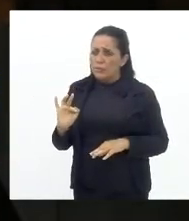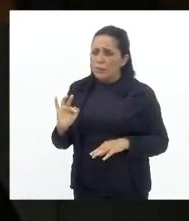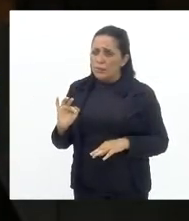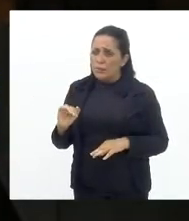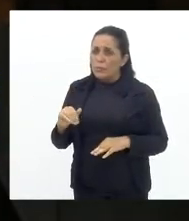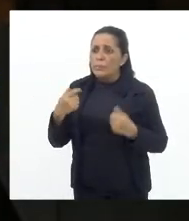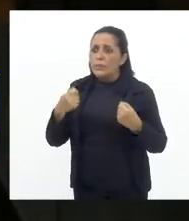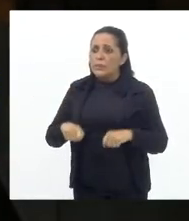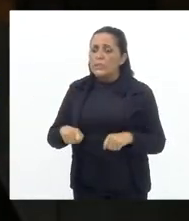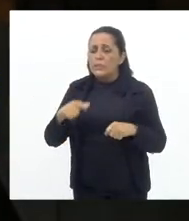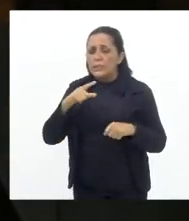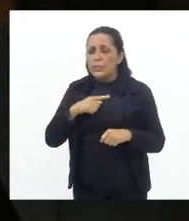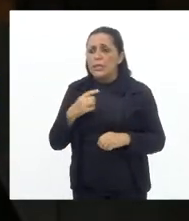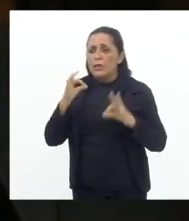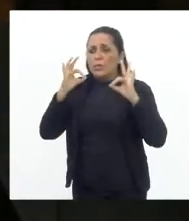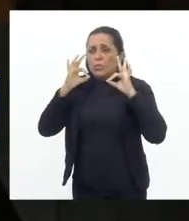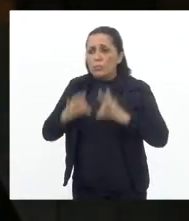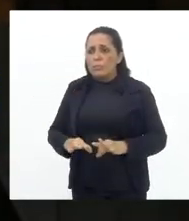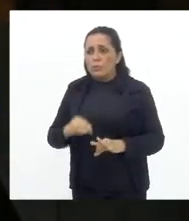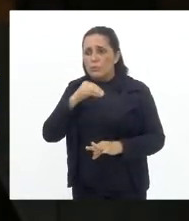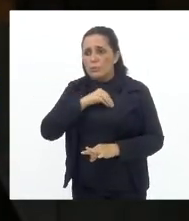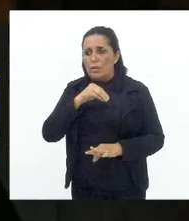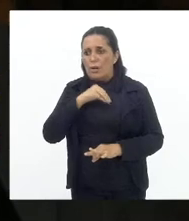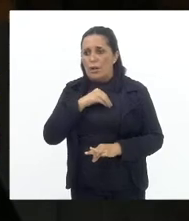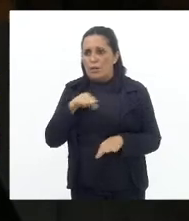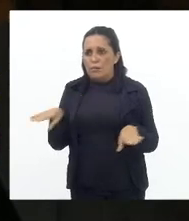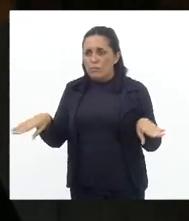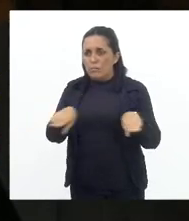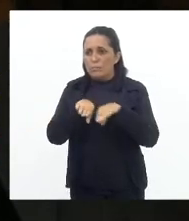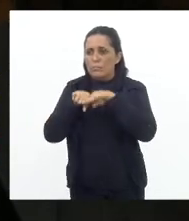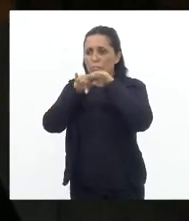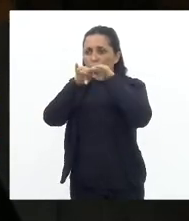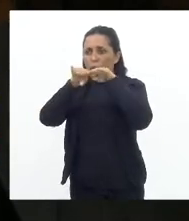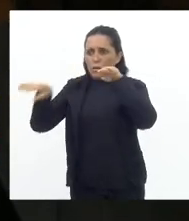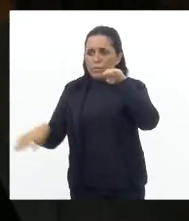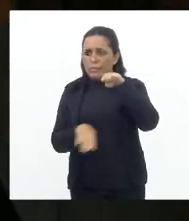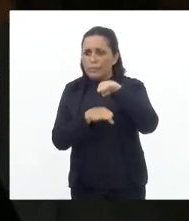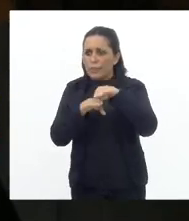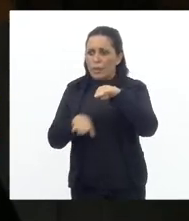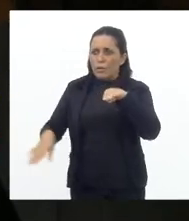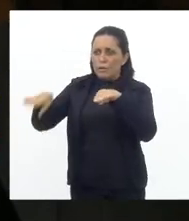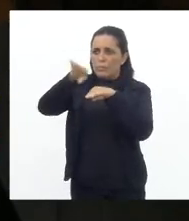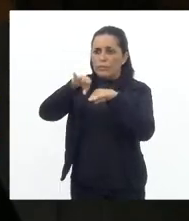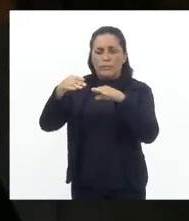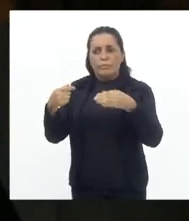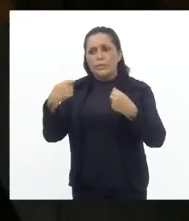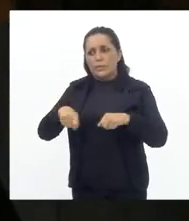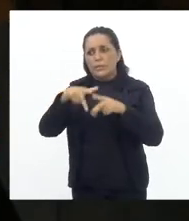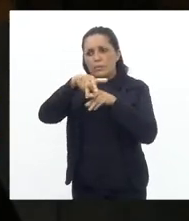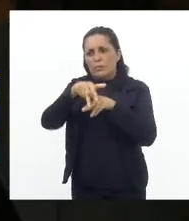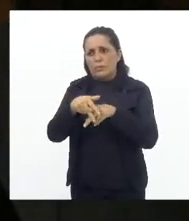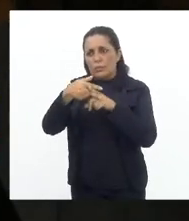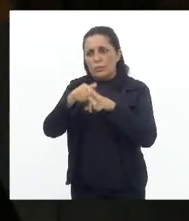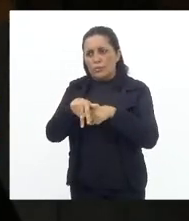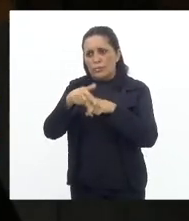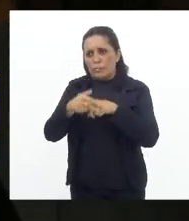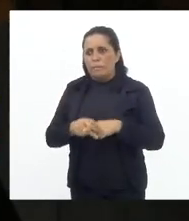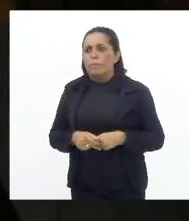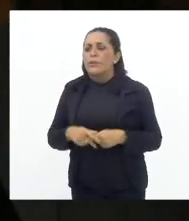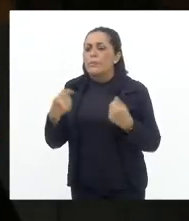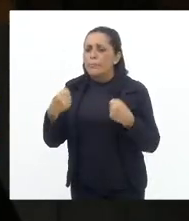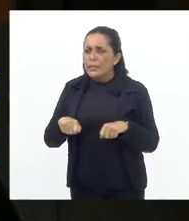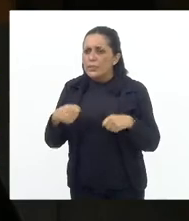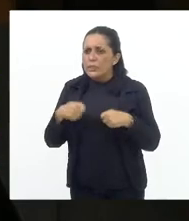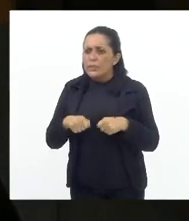importa tem que haver uma isonomia mas em não havendo exame isso tem que ser corrigido é preciso garantir minimamente